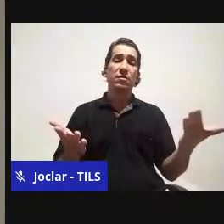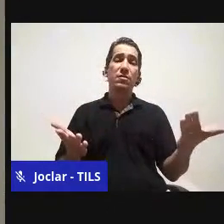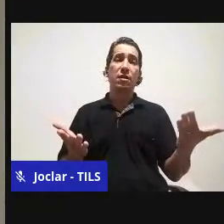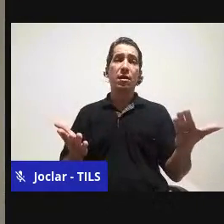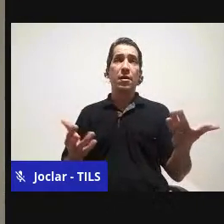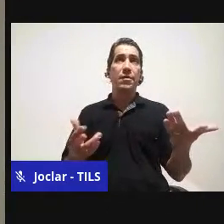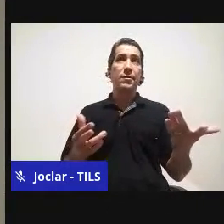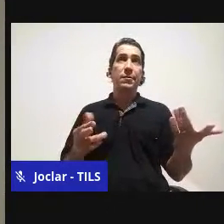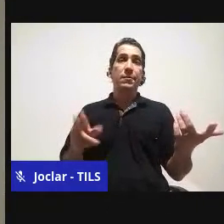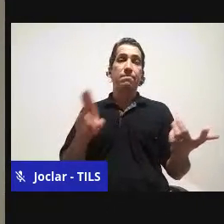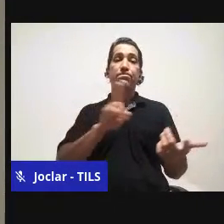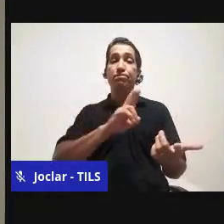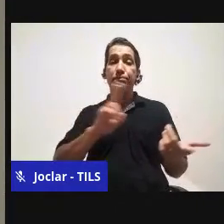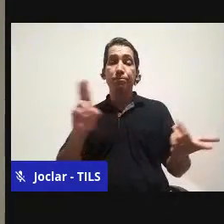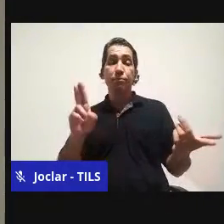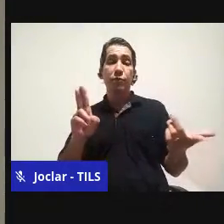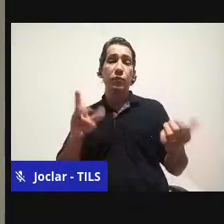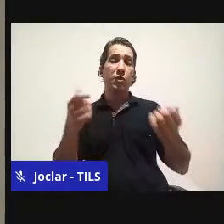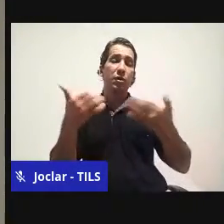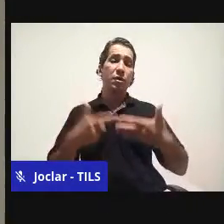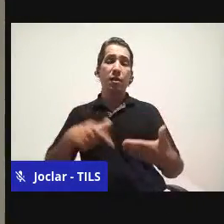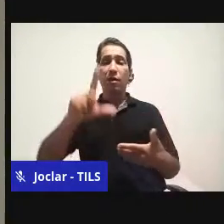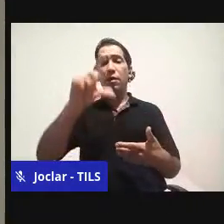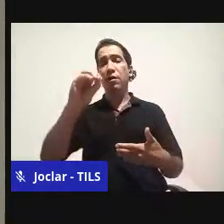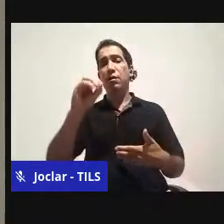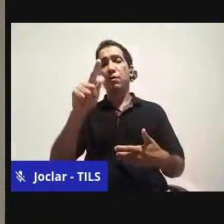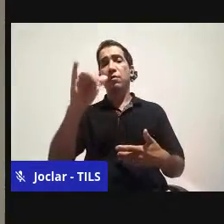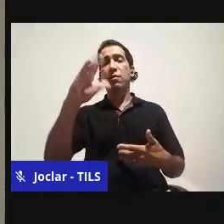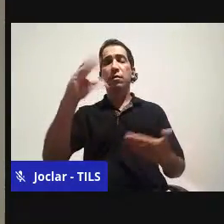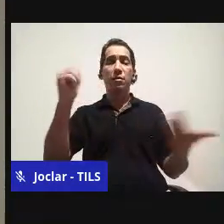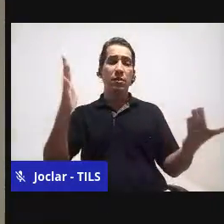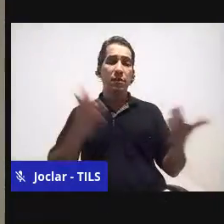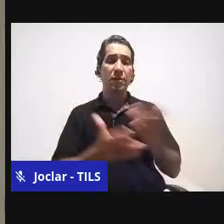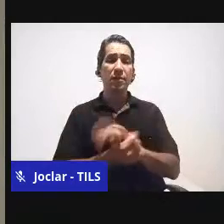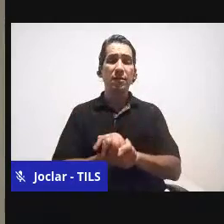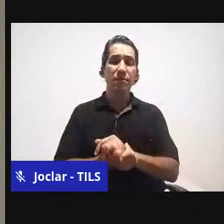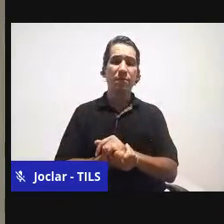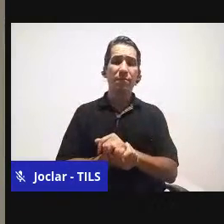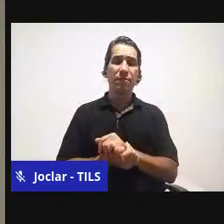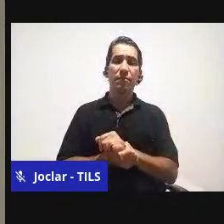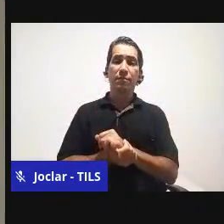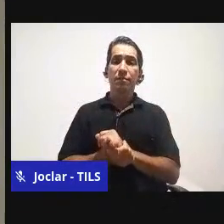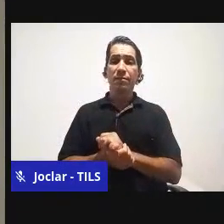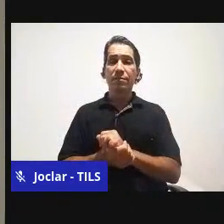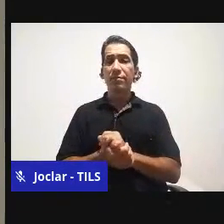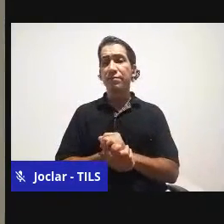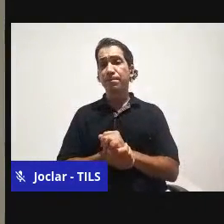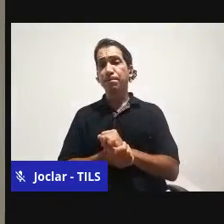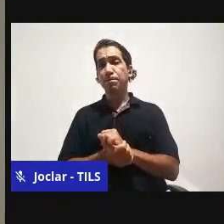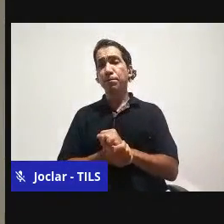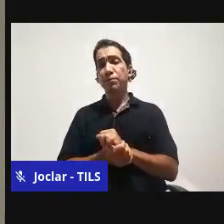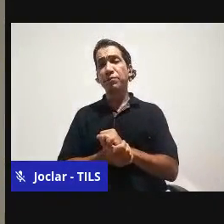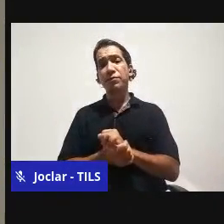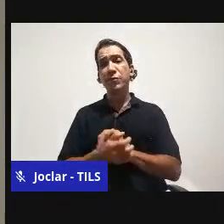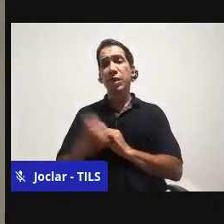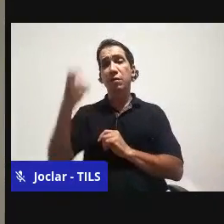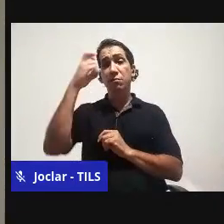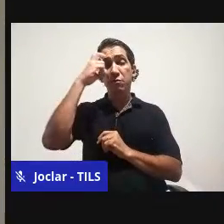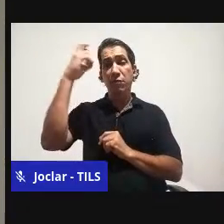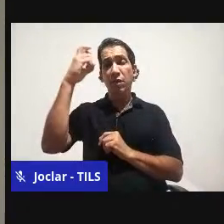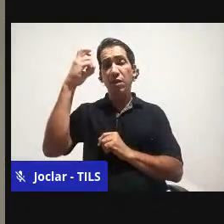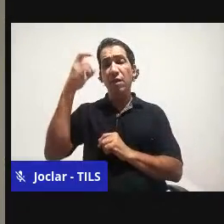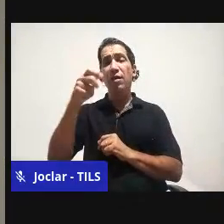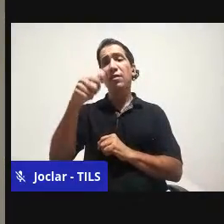que a gente sabe da lógica de proposições. Isto a inteligência artificial do século XX fez.